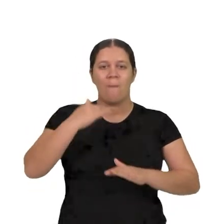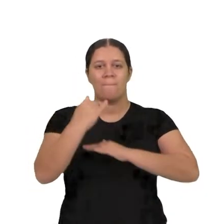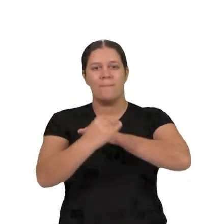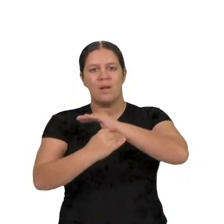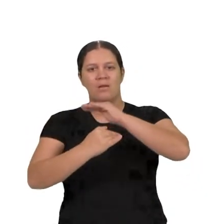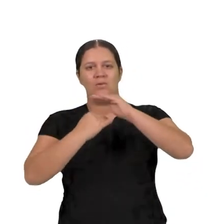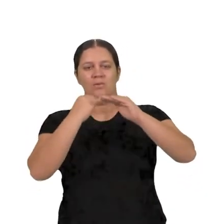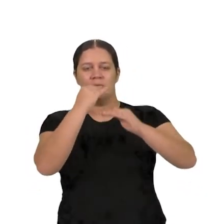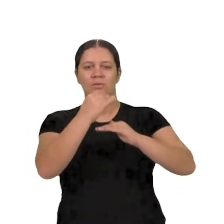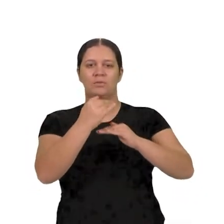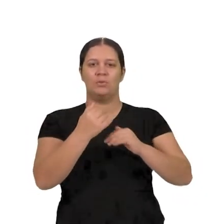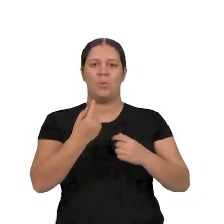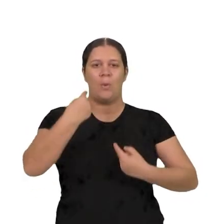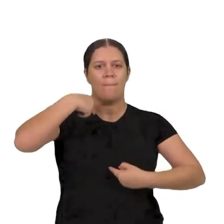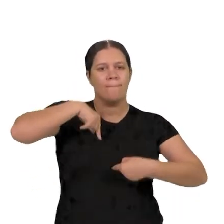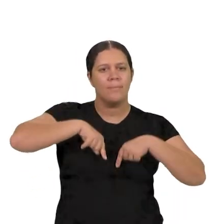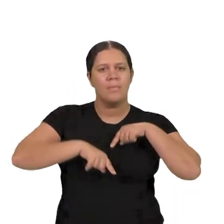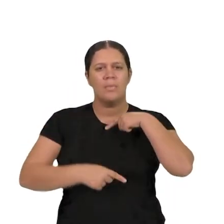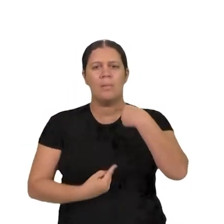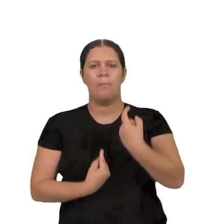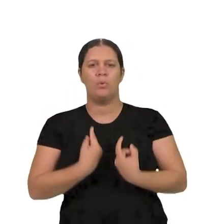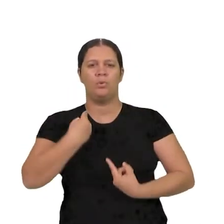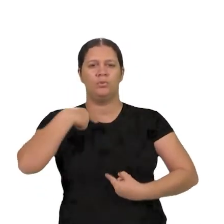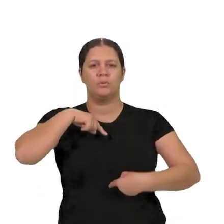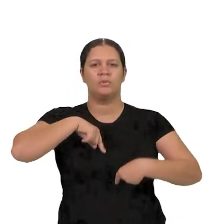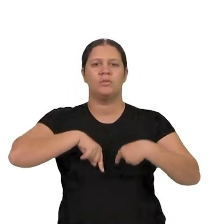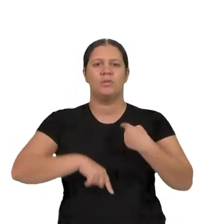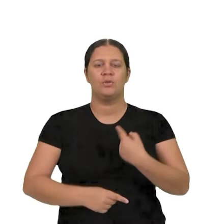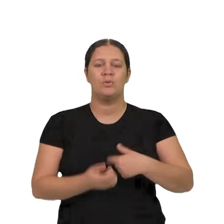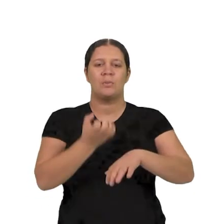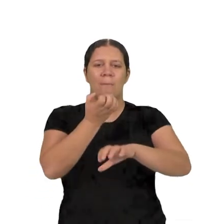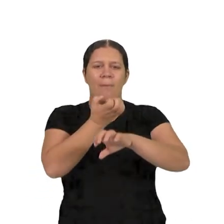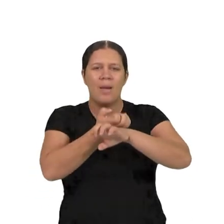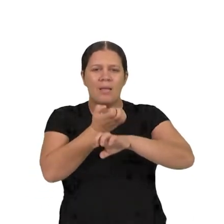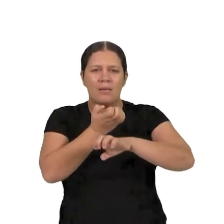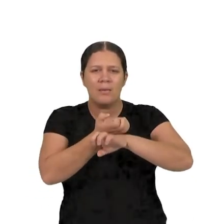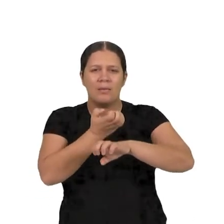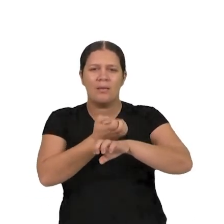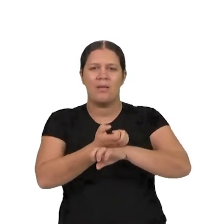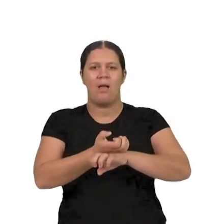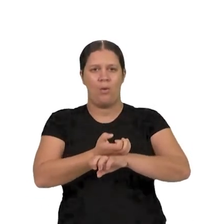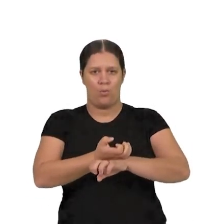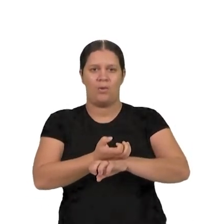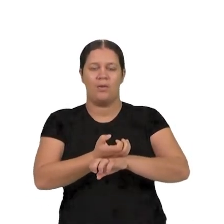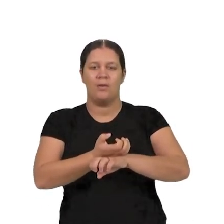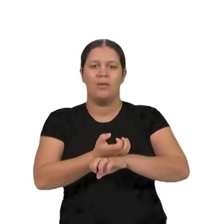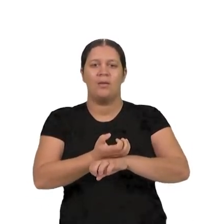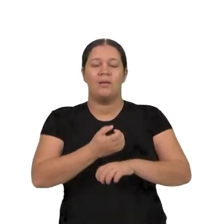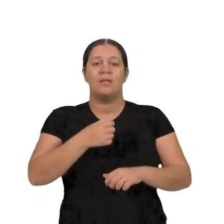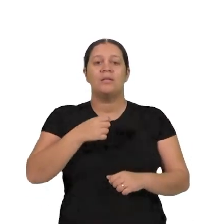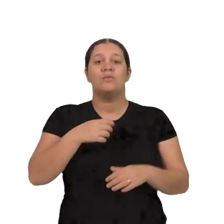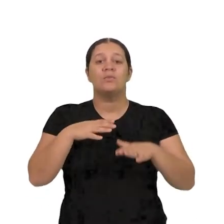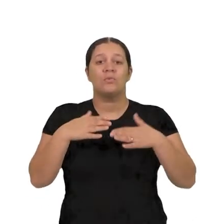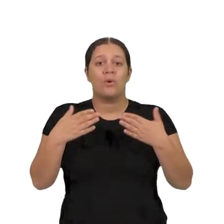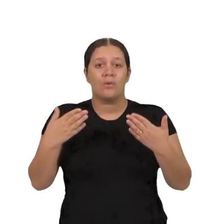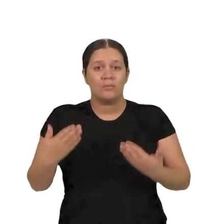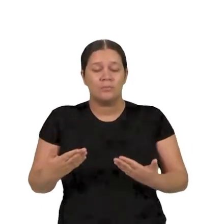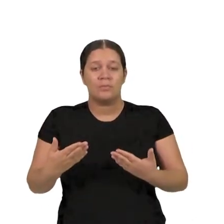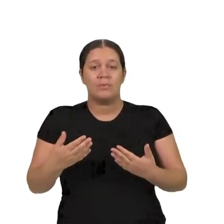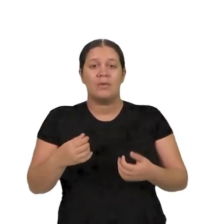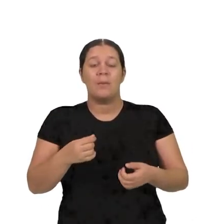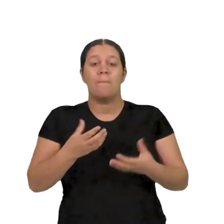de metabolismo, metabolização de material tóxico, tá? Então os peroxissomos, eles